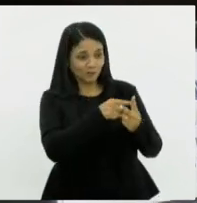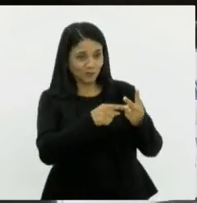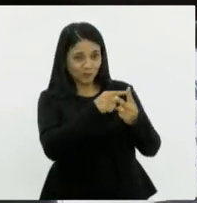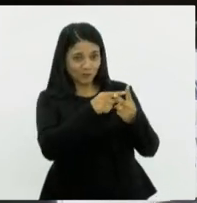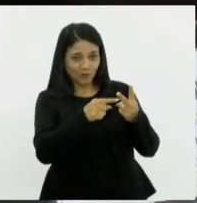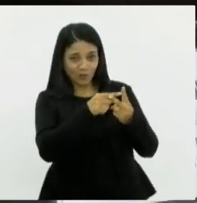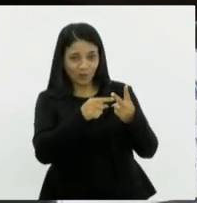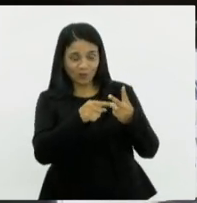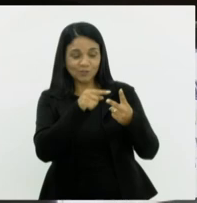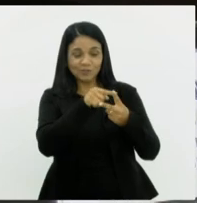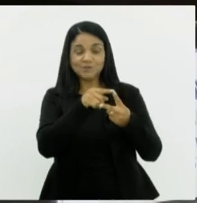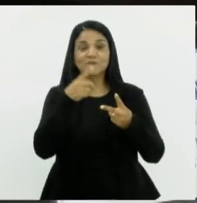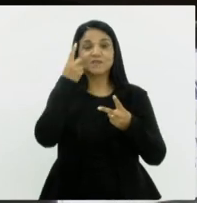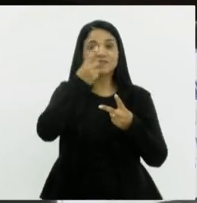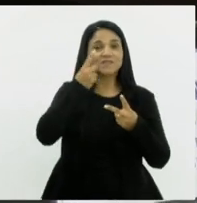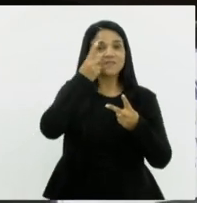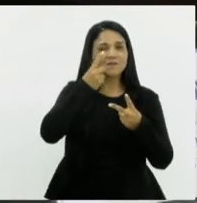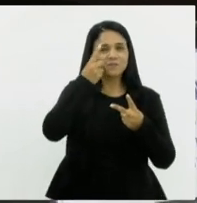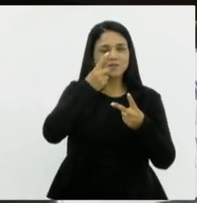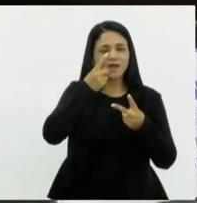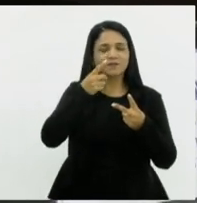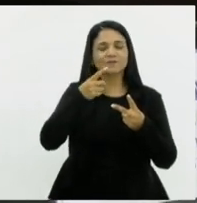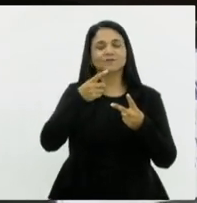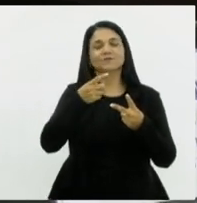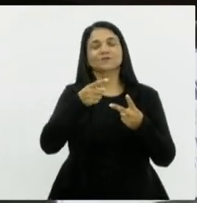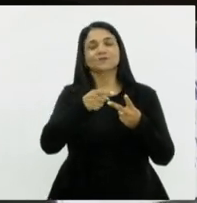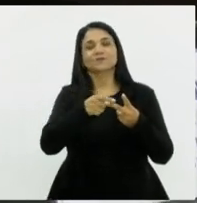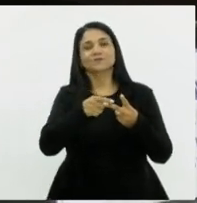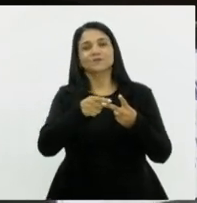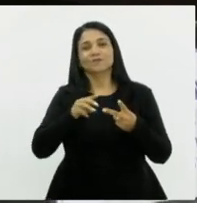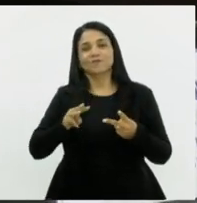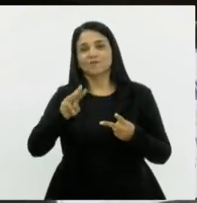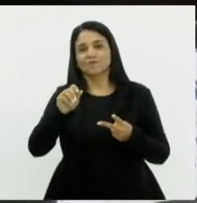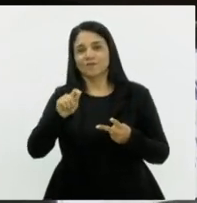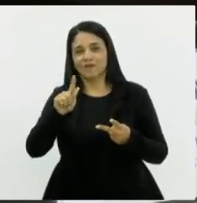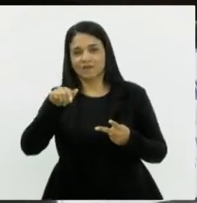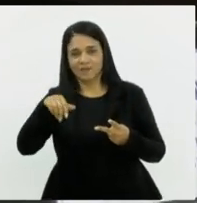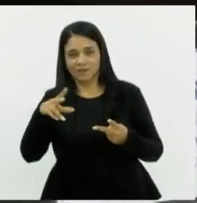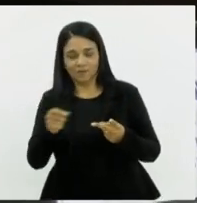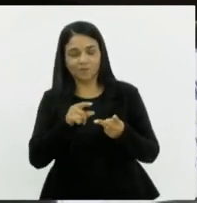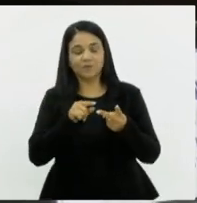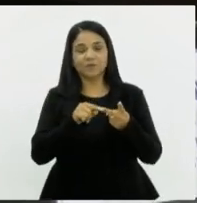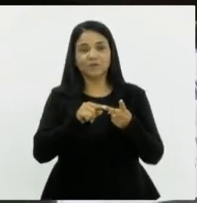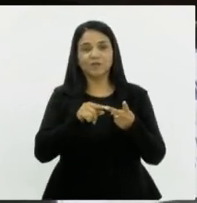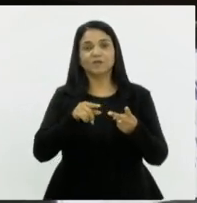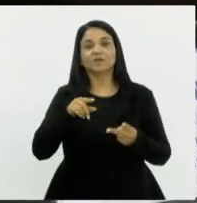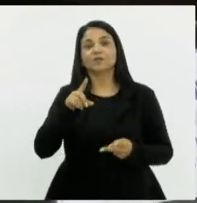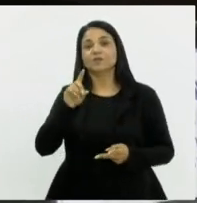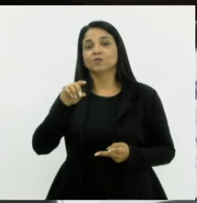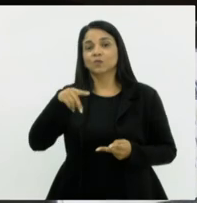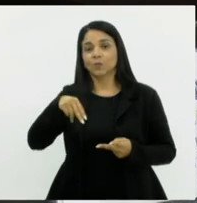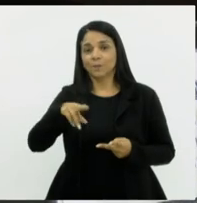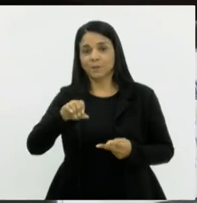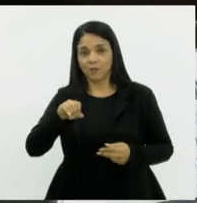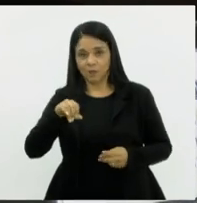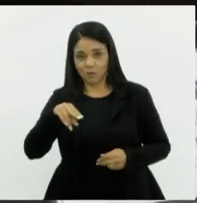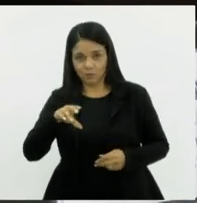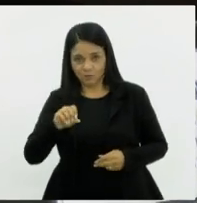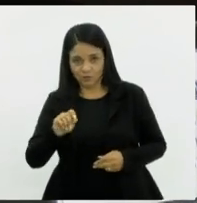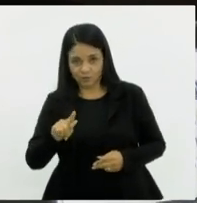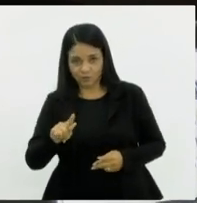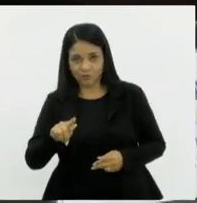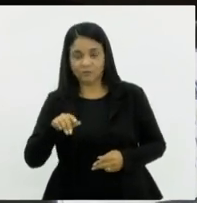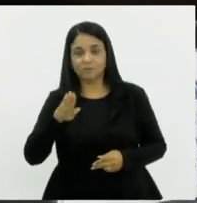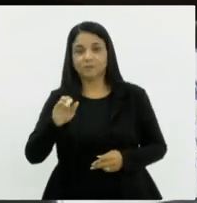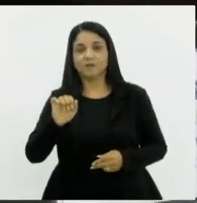por último, deputado, à época, deputado estadual Vaguinho, e o deputado, à época, Domingos Brazão, que foram os autores da homenagem a